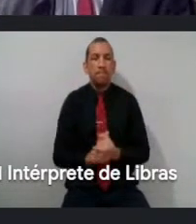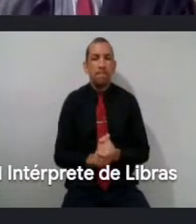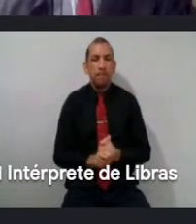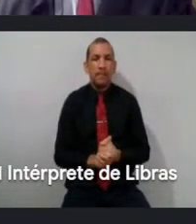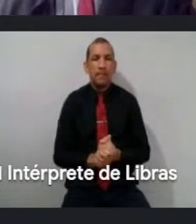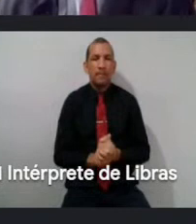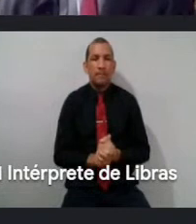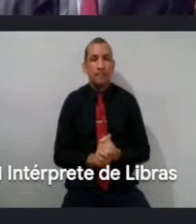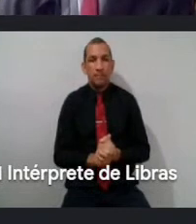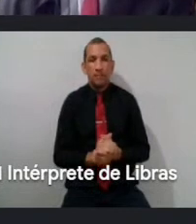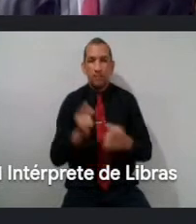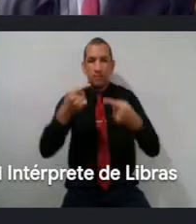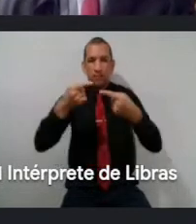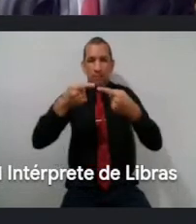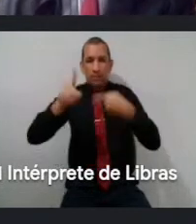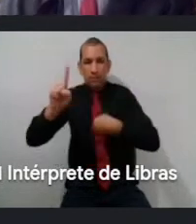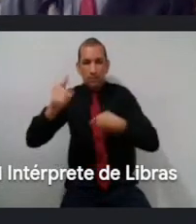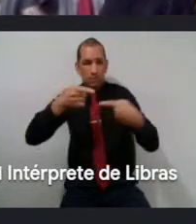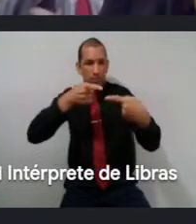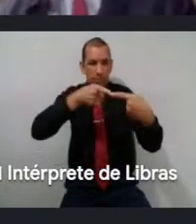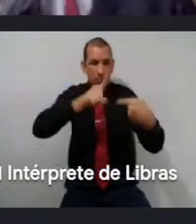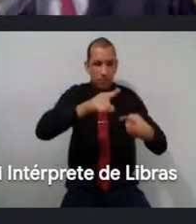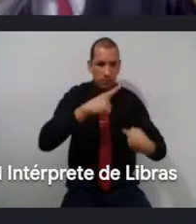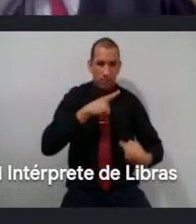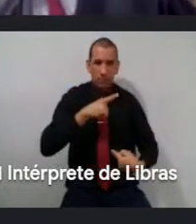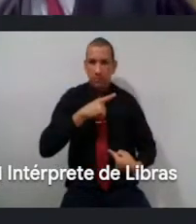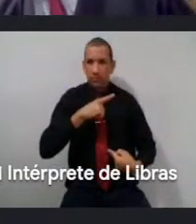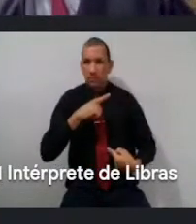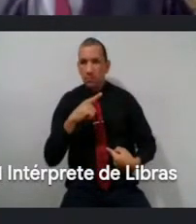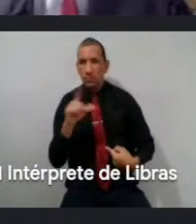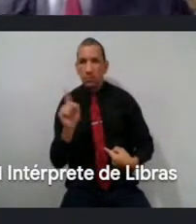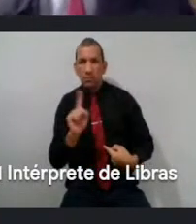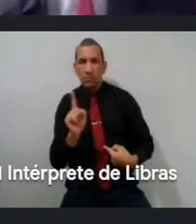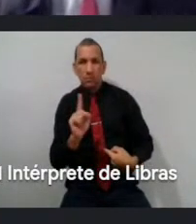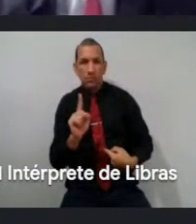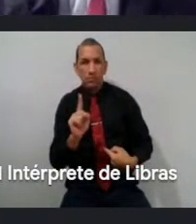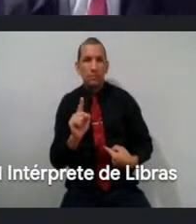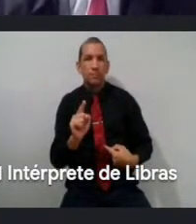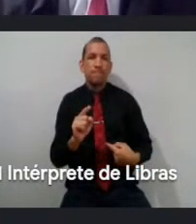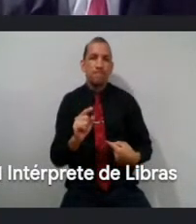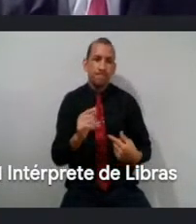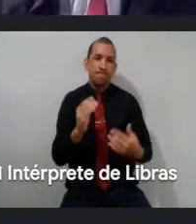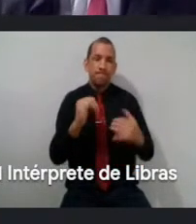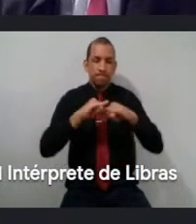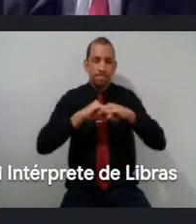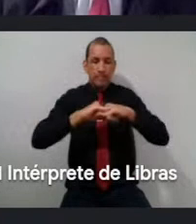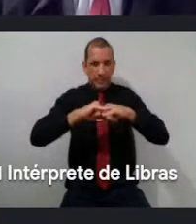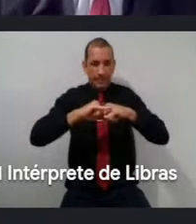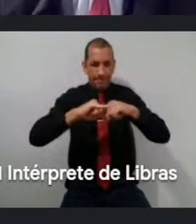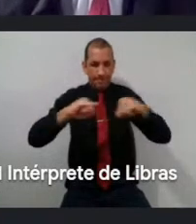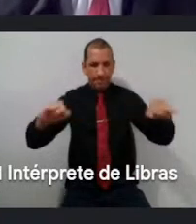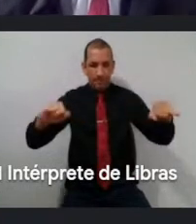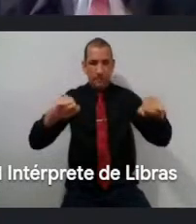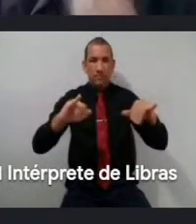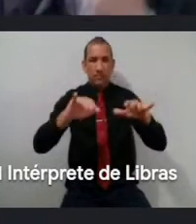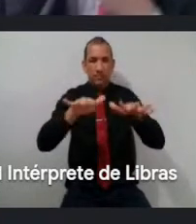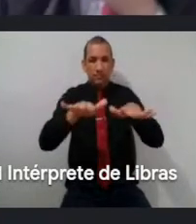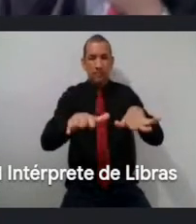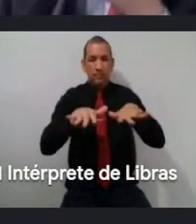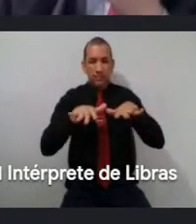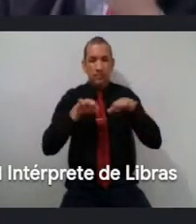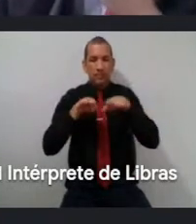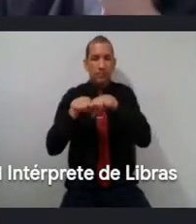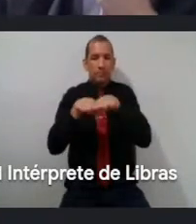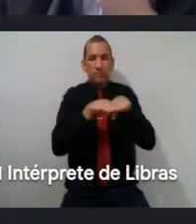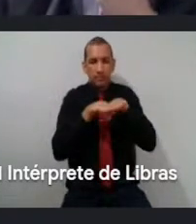em alguma divergência bom então vou proclamar o resultado a curto e volta